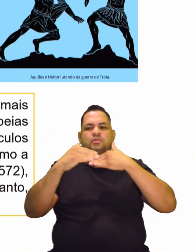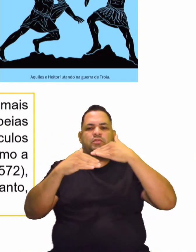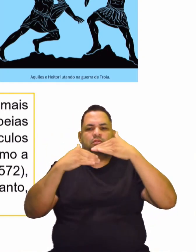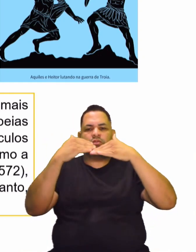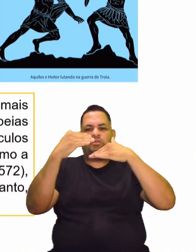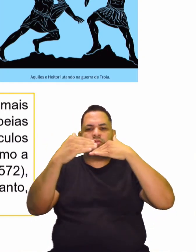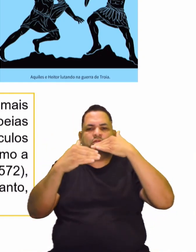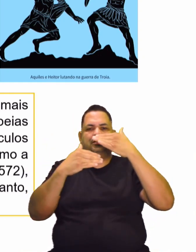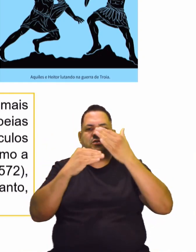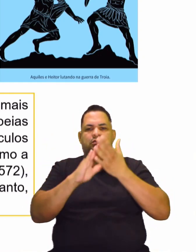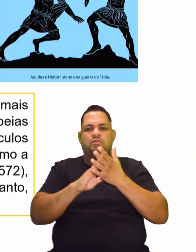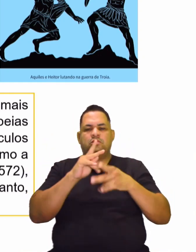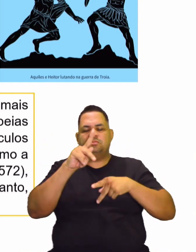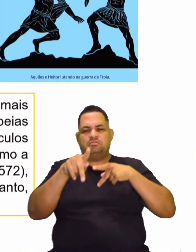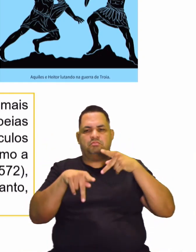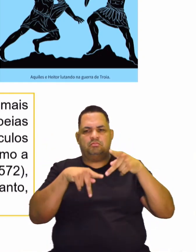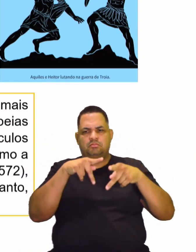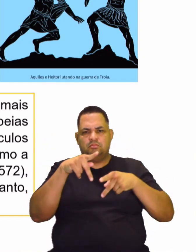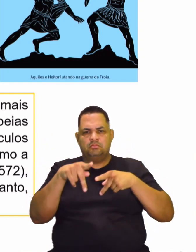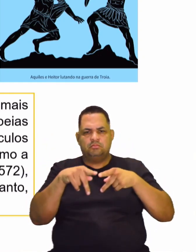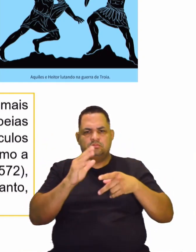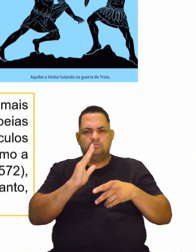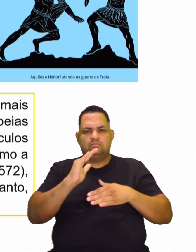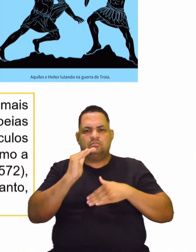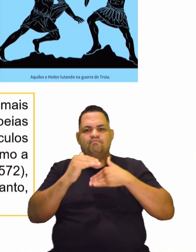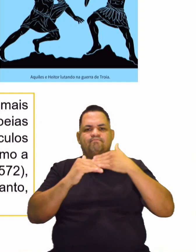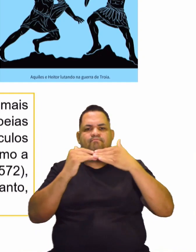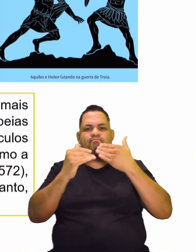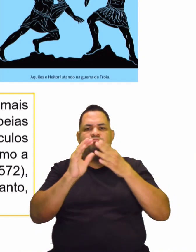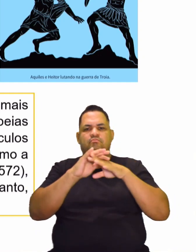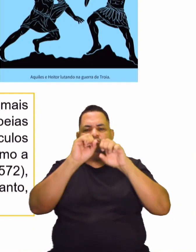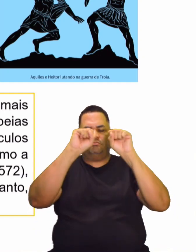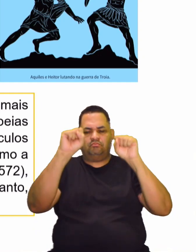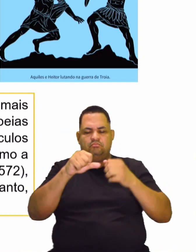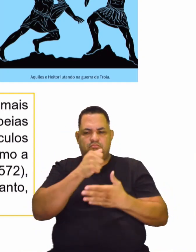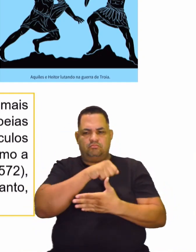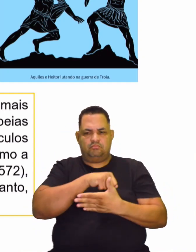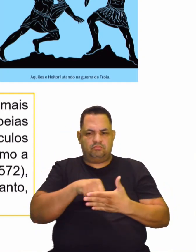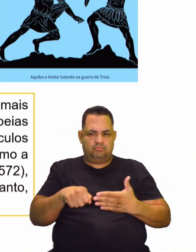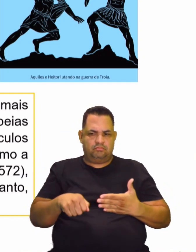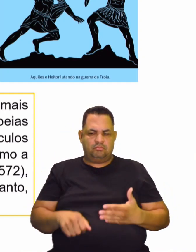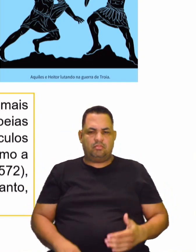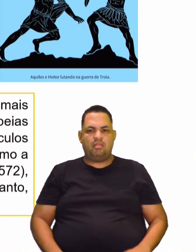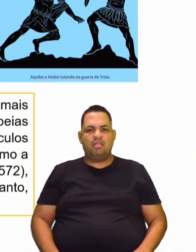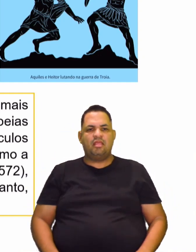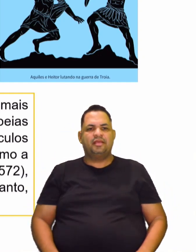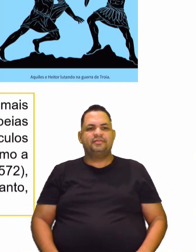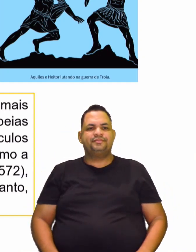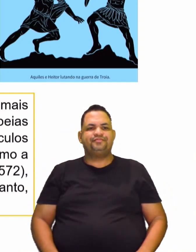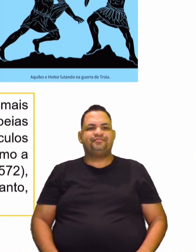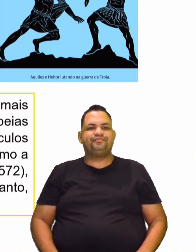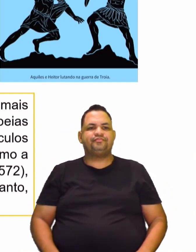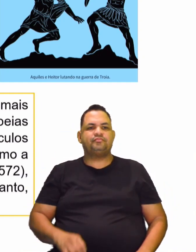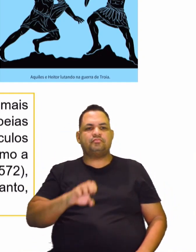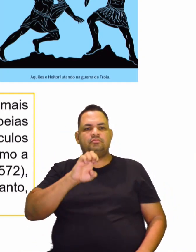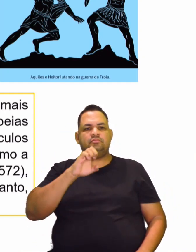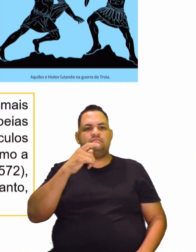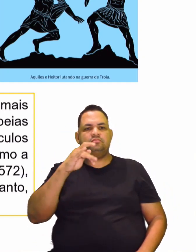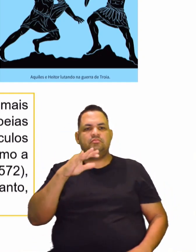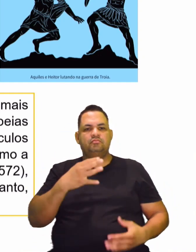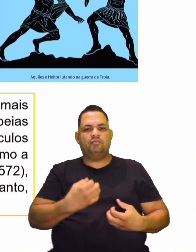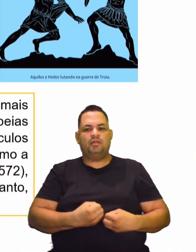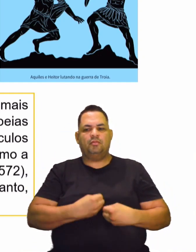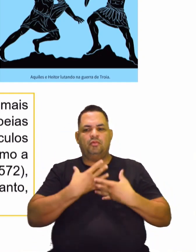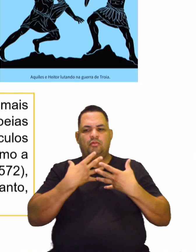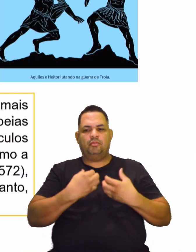as civilizações ali já desenvolvendo o sistema de escrita. Então, vamos falar sobre a epopeia, ou poema